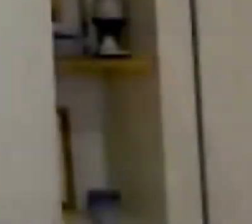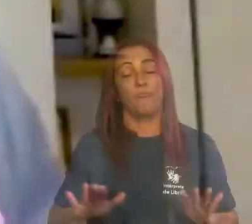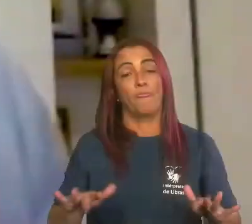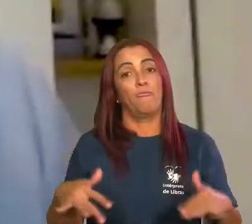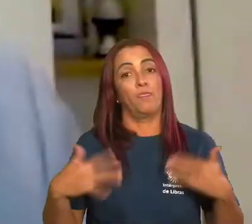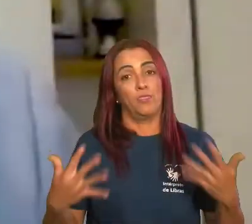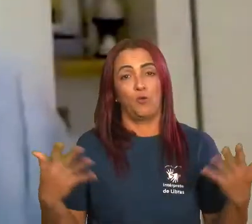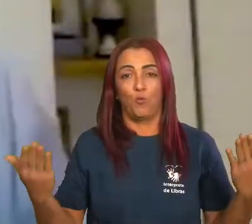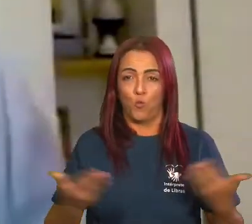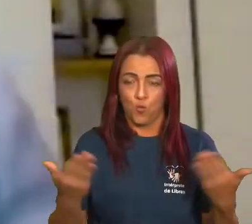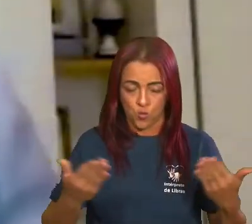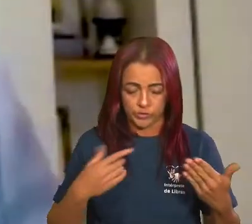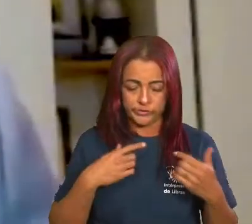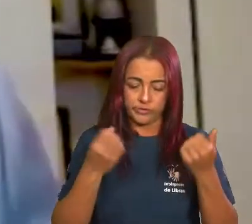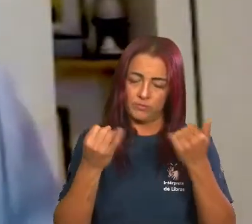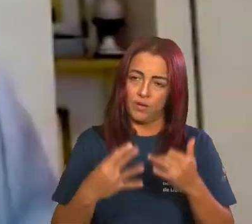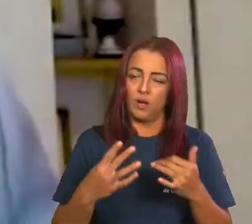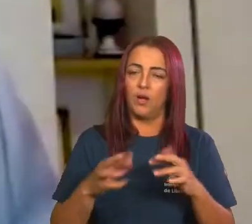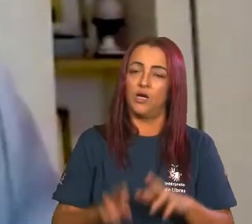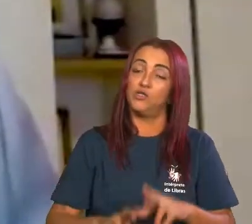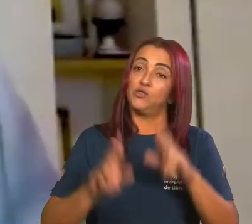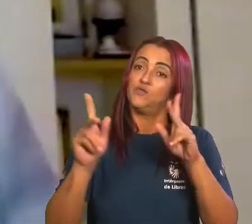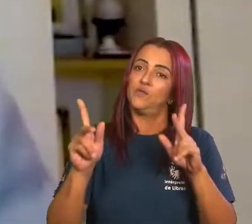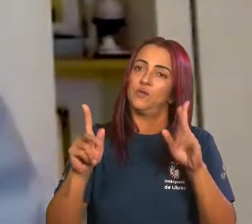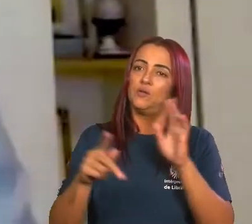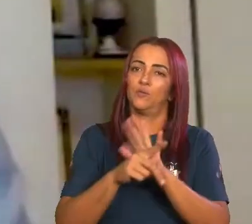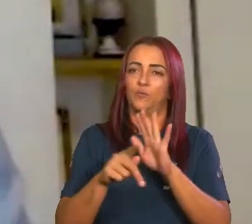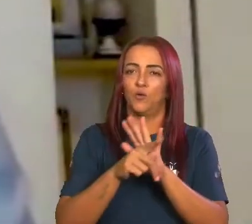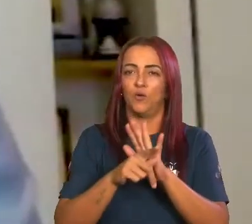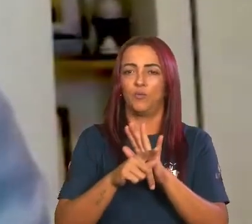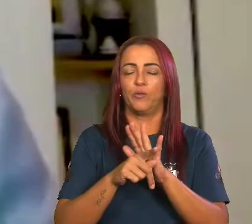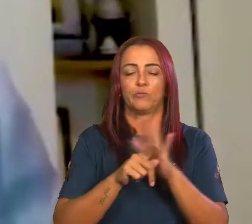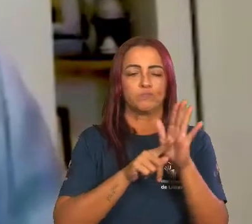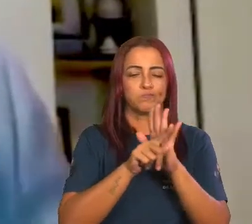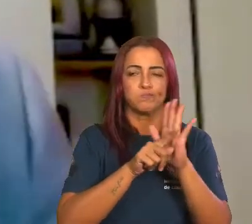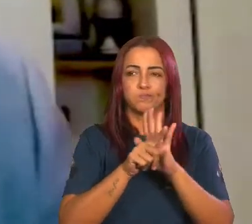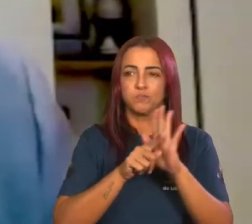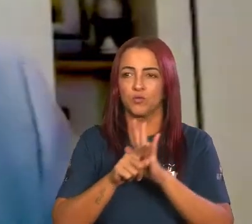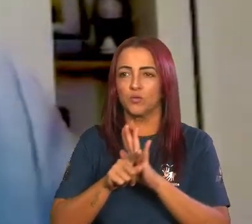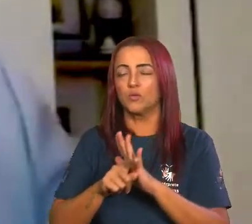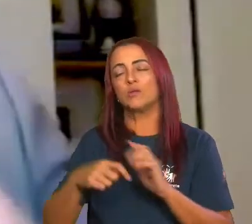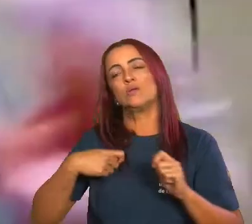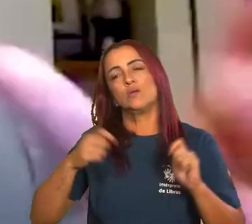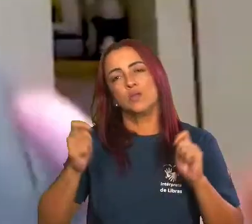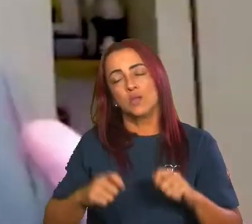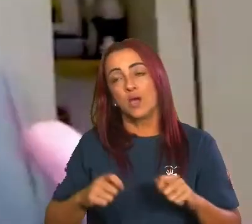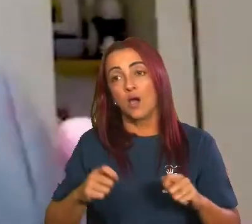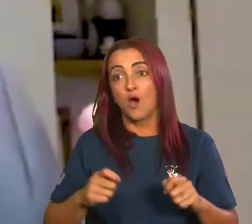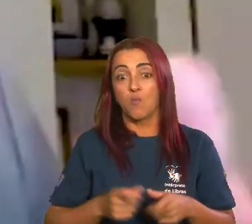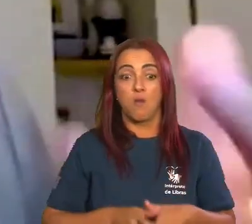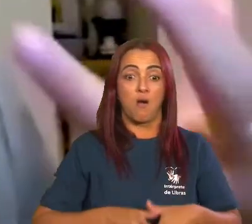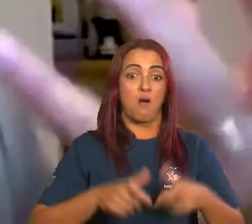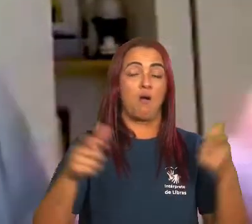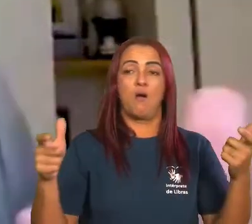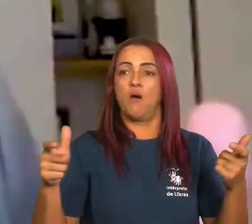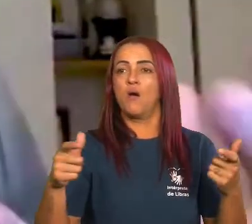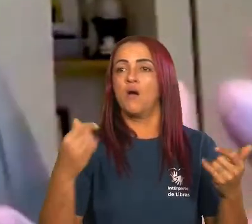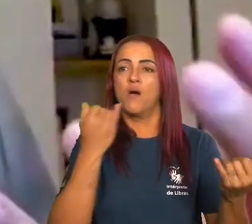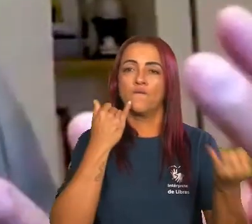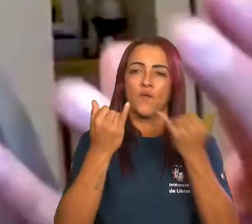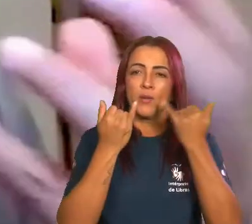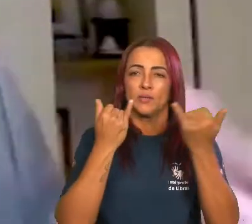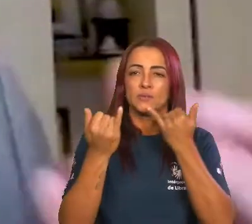Então, hoje, eu diria que a grande diferença é o diagnóstico e o volume de